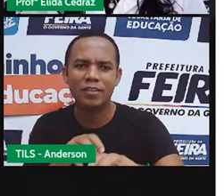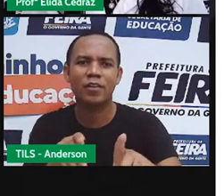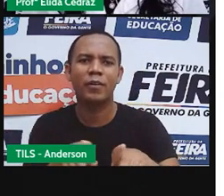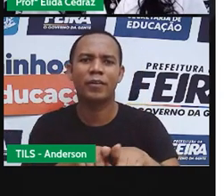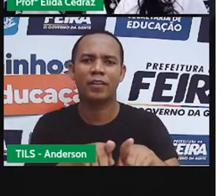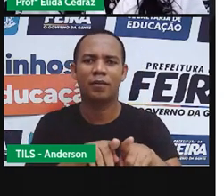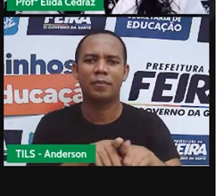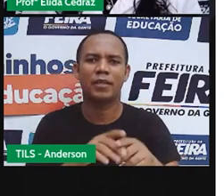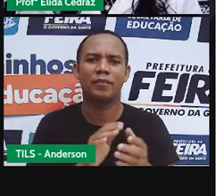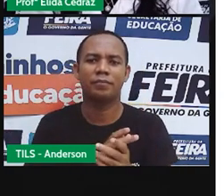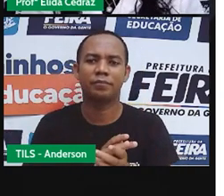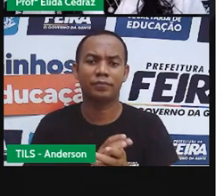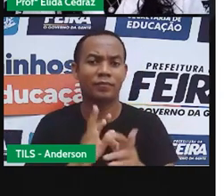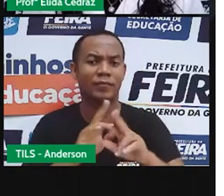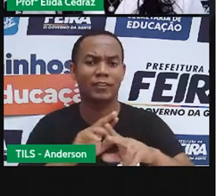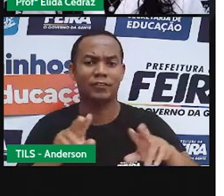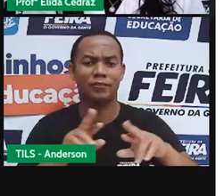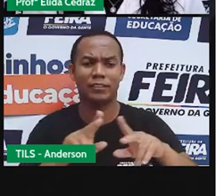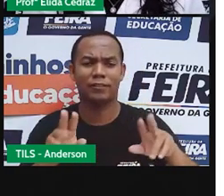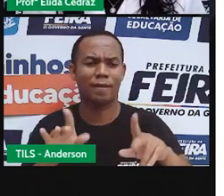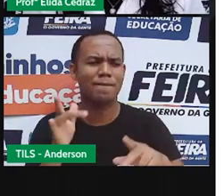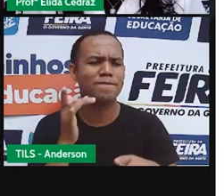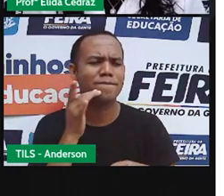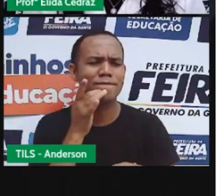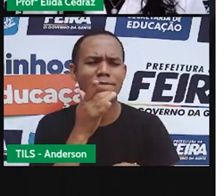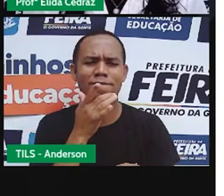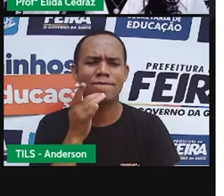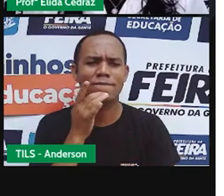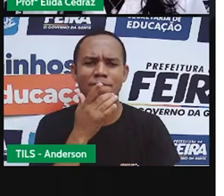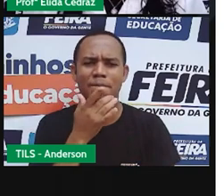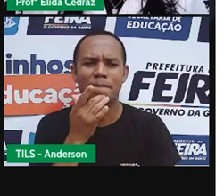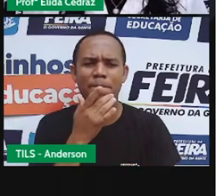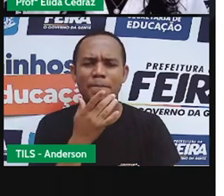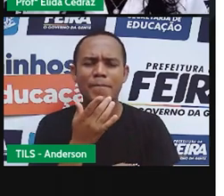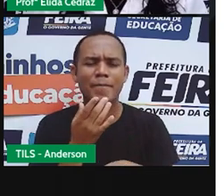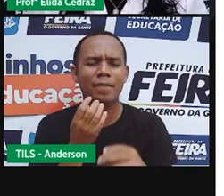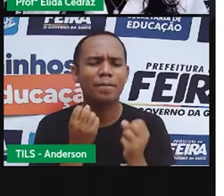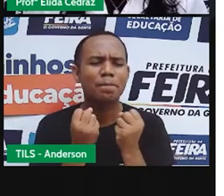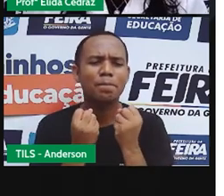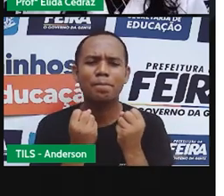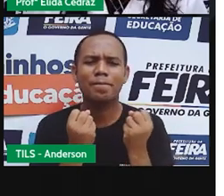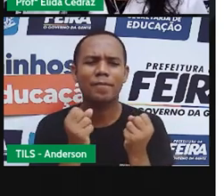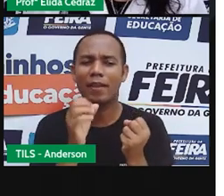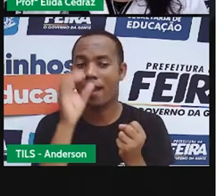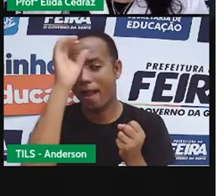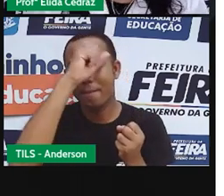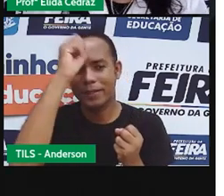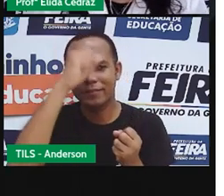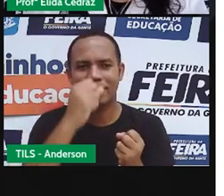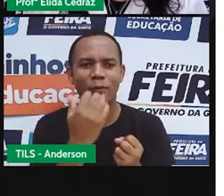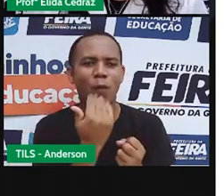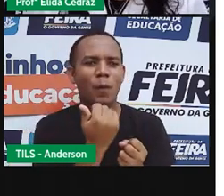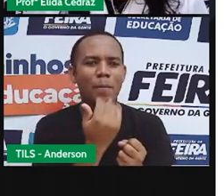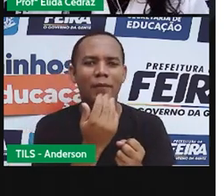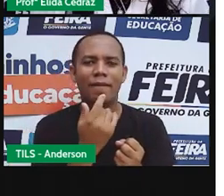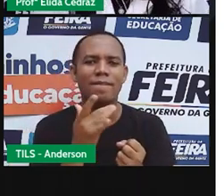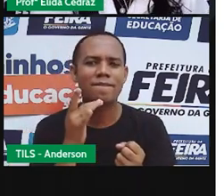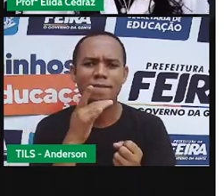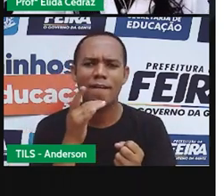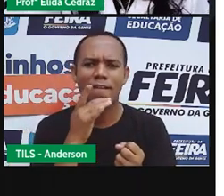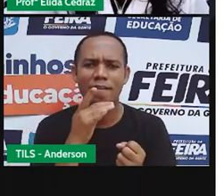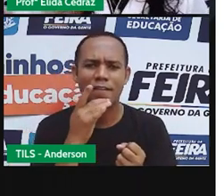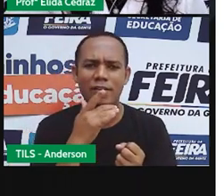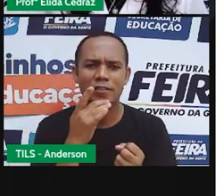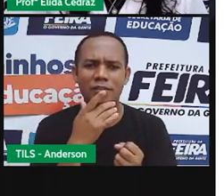Algumas das iguarias preparadas com aquilo que nós aprendemos a comer